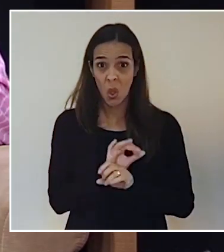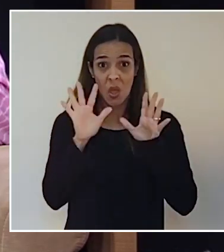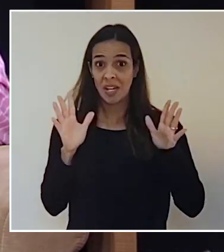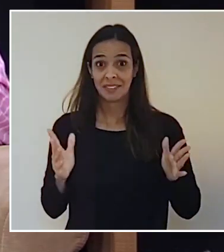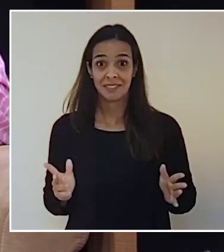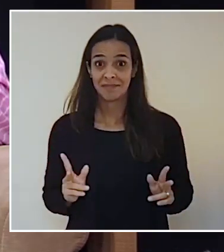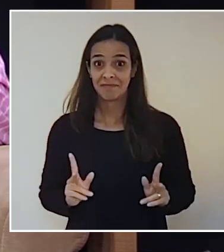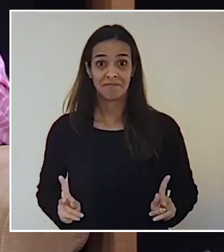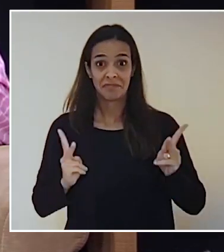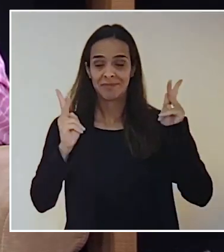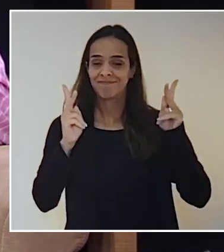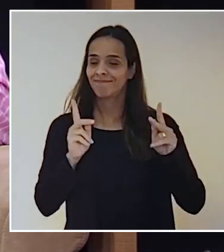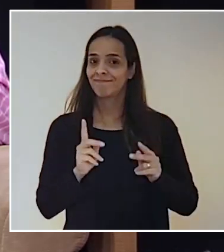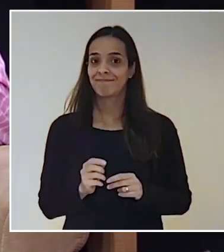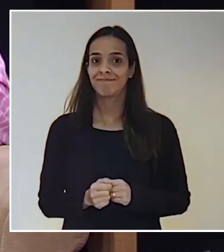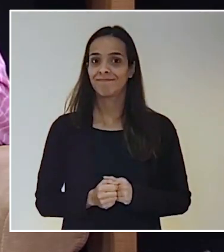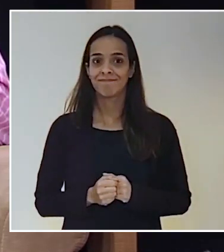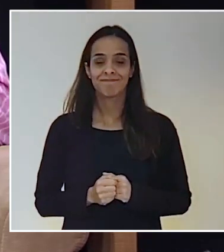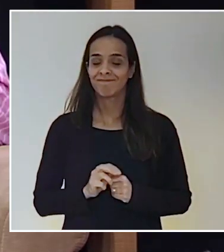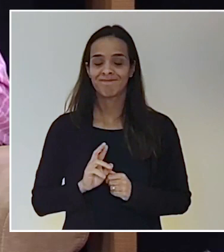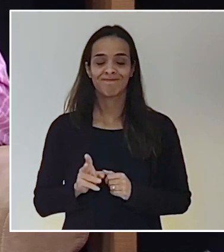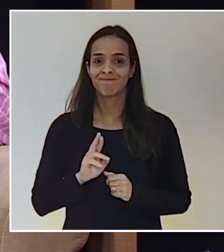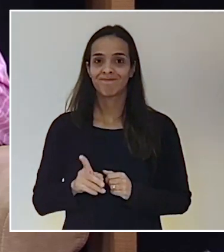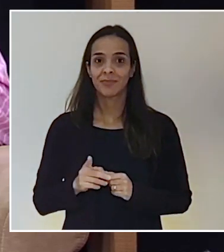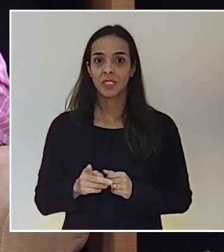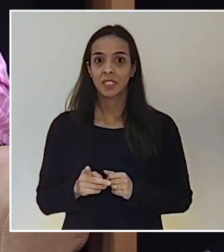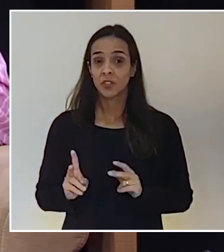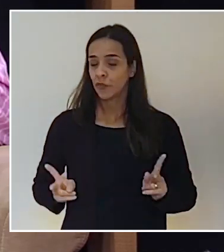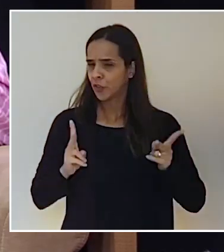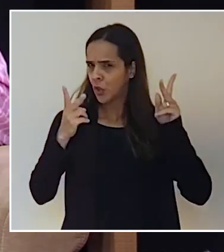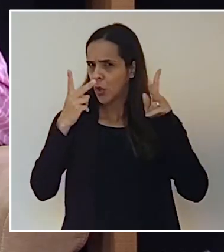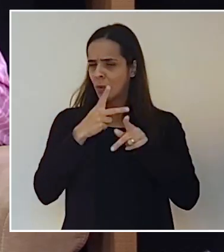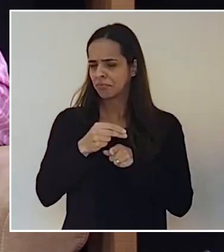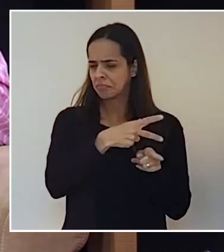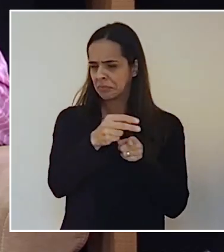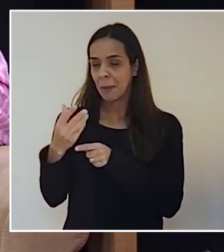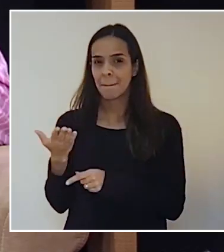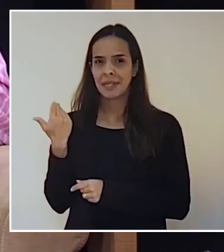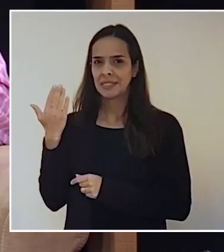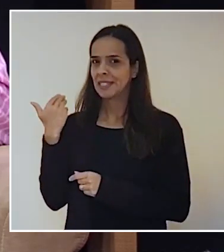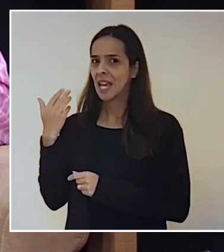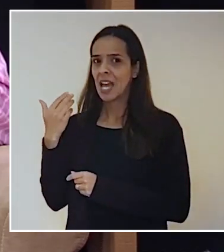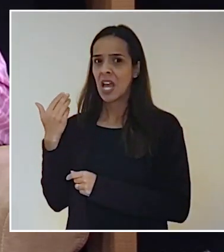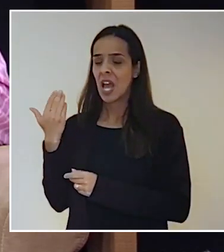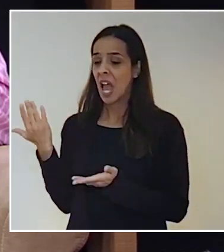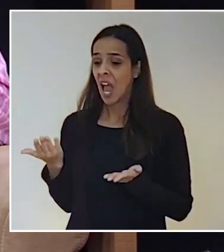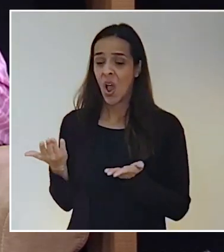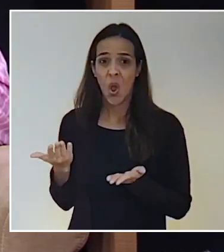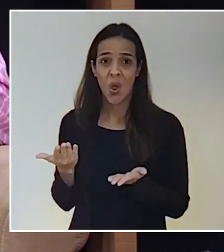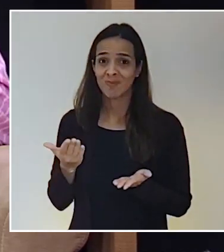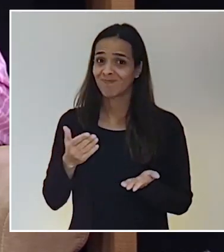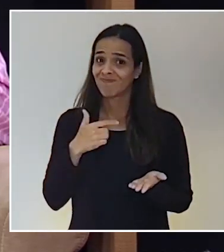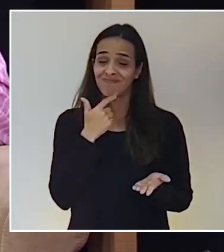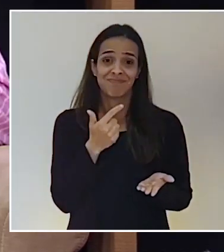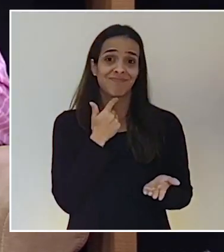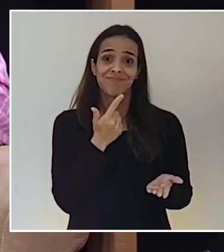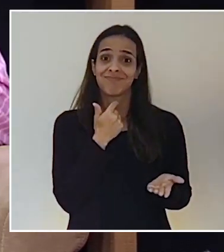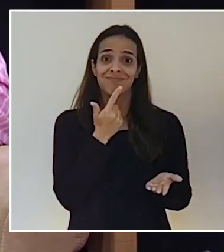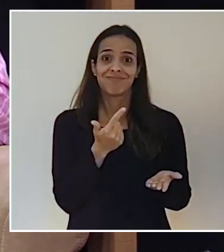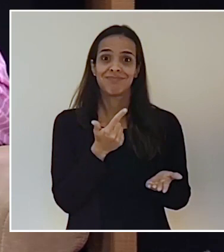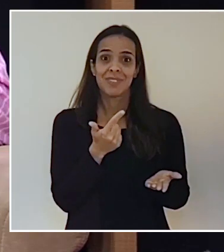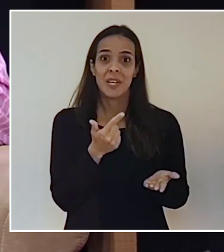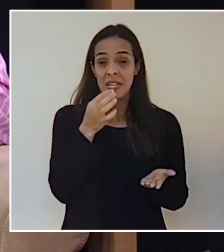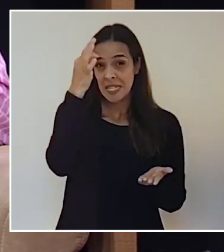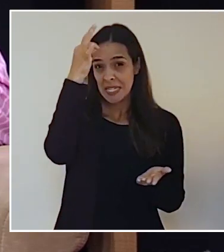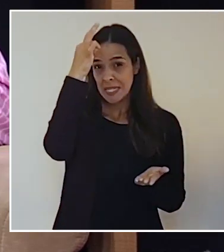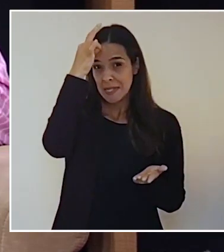mais para hoje. A plenitude do Espírito Santo de ontem não é suficiente para hoje. Todo dia